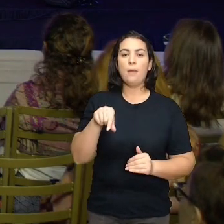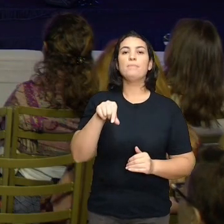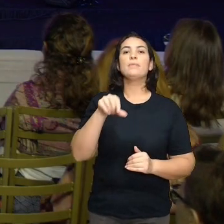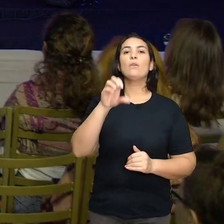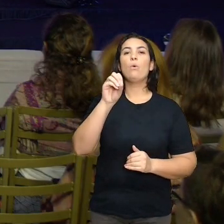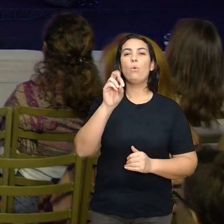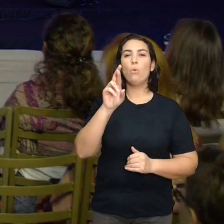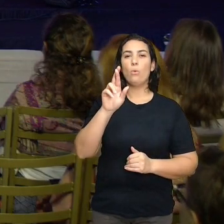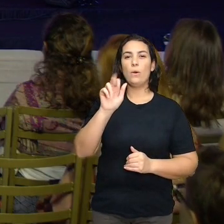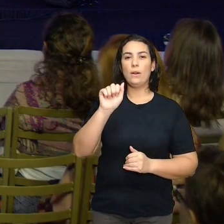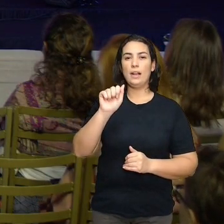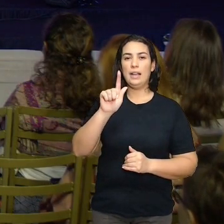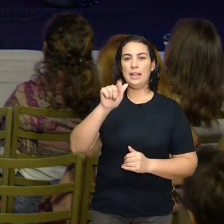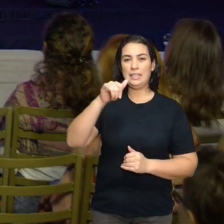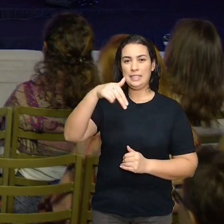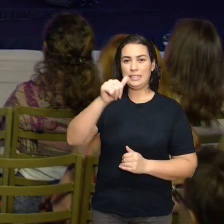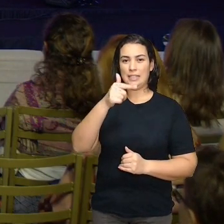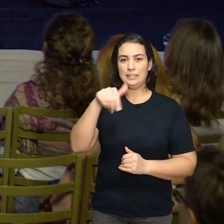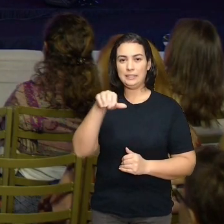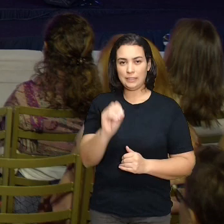Autônoma Descentralizada.